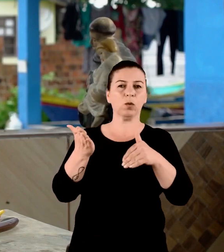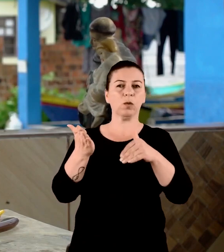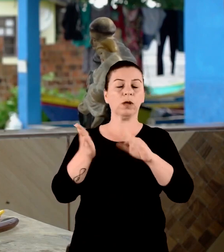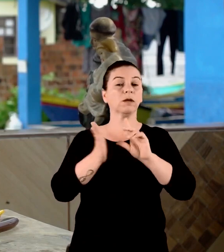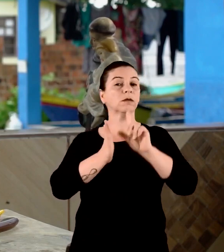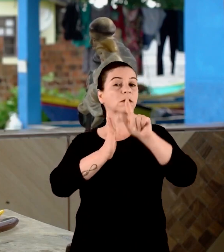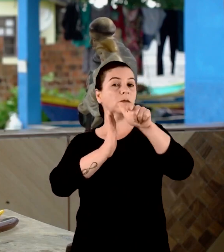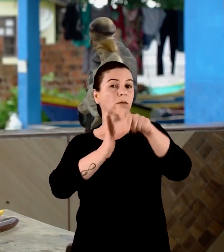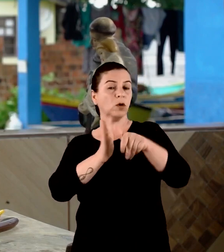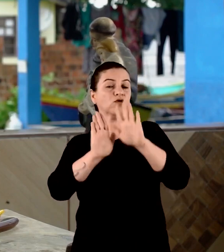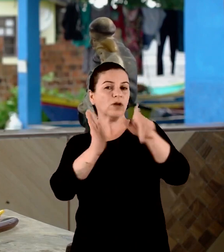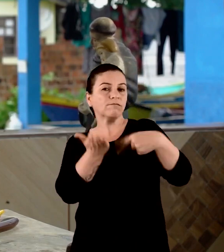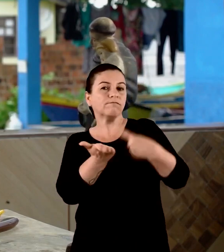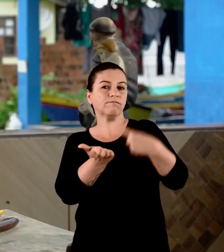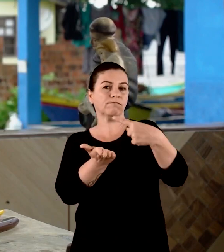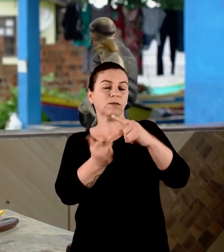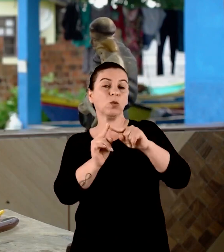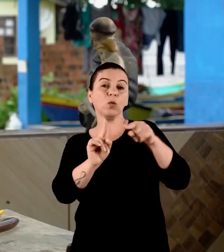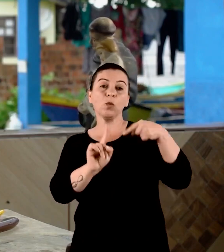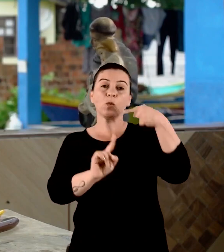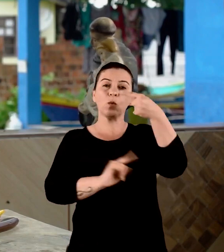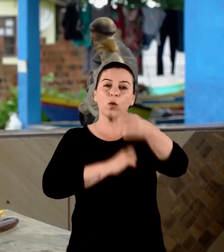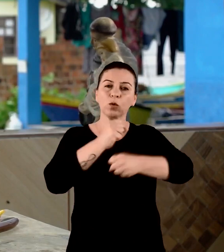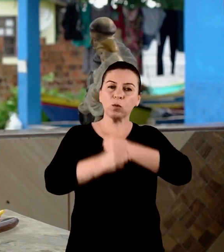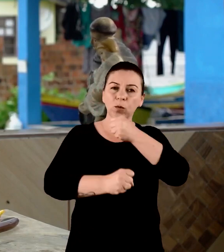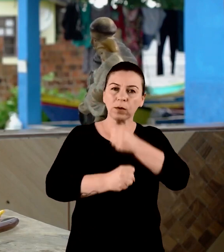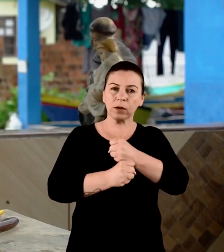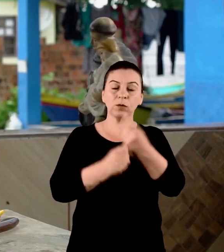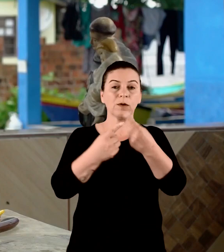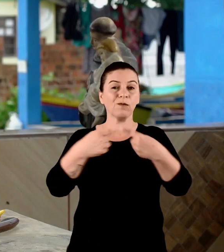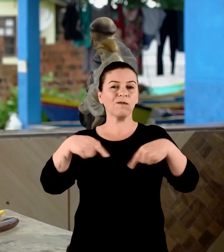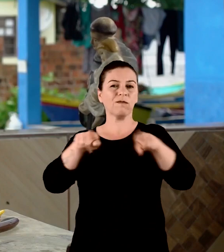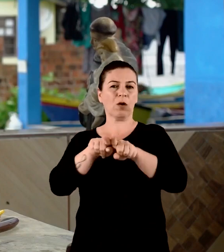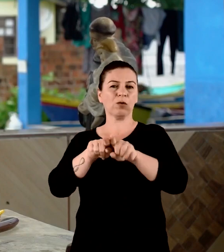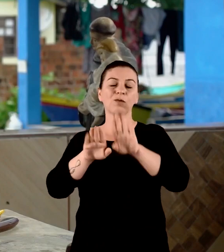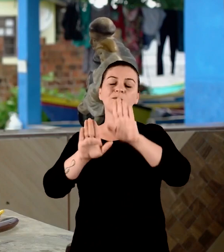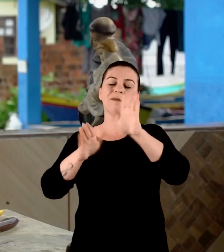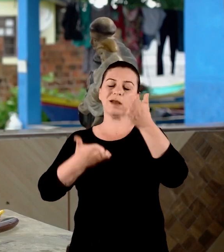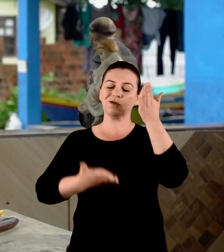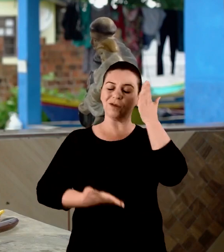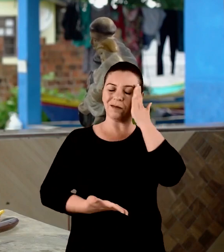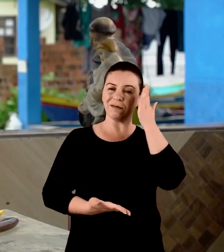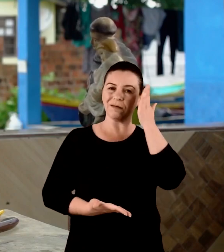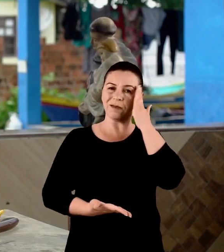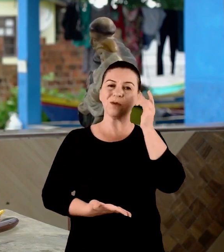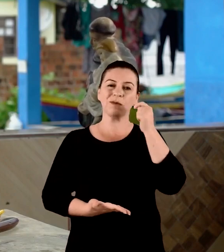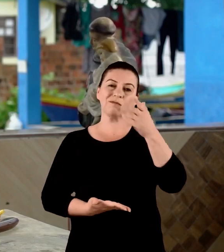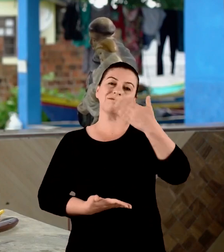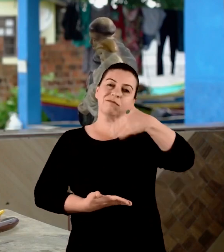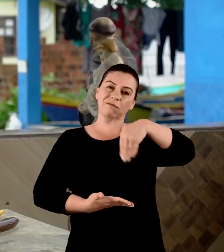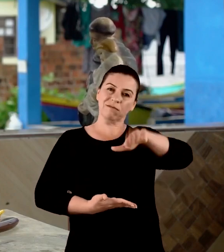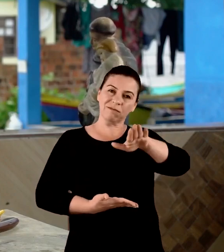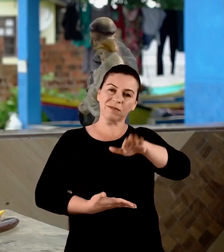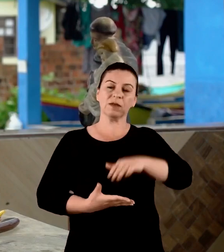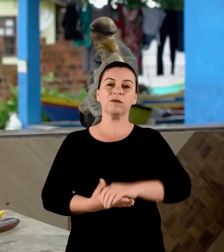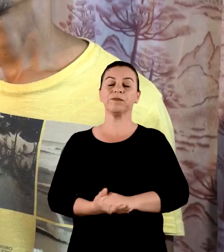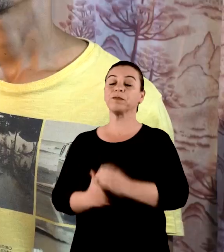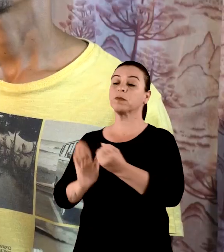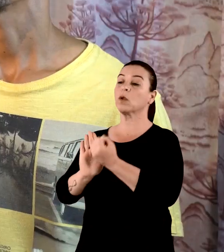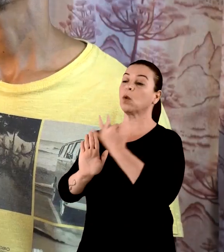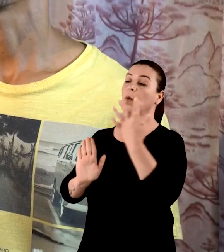pintura da peça e depois já deixo agendado que no próximo ano eu volto, mas já sabedora do que eu tenho que